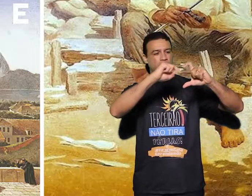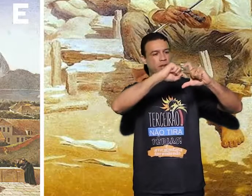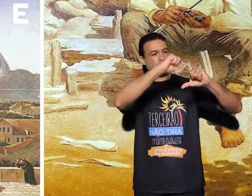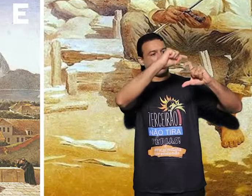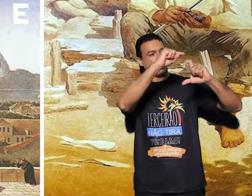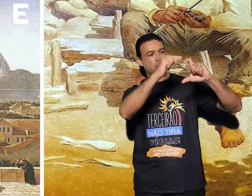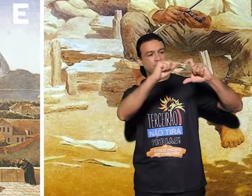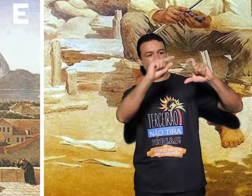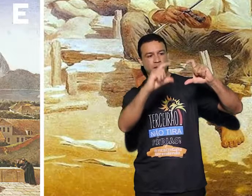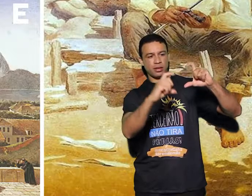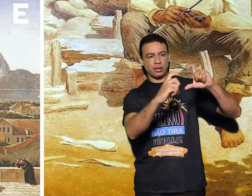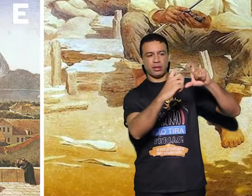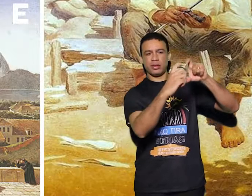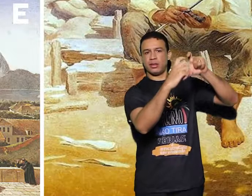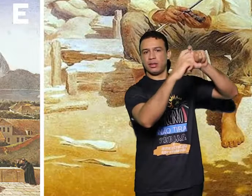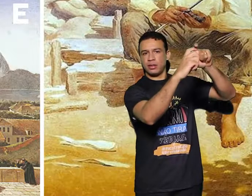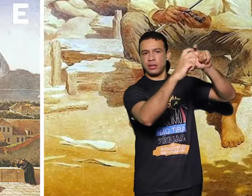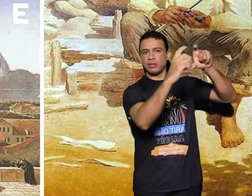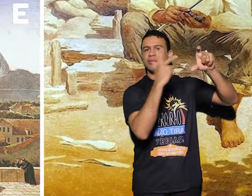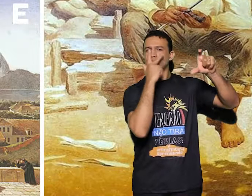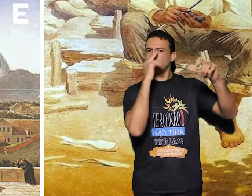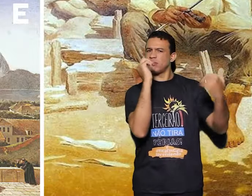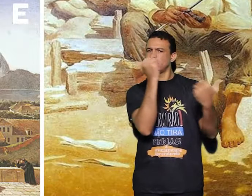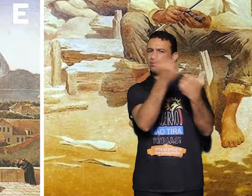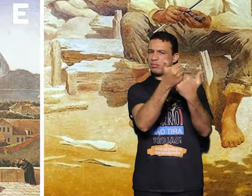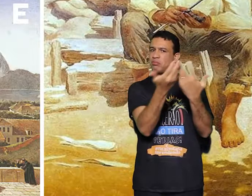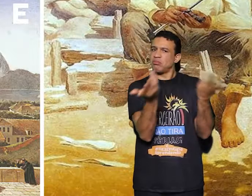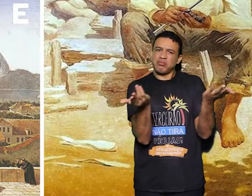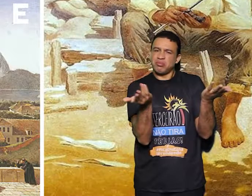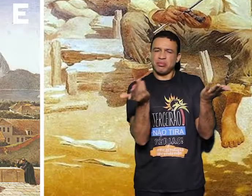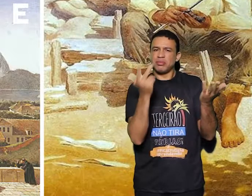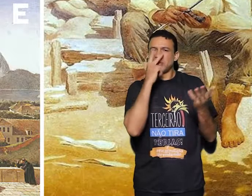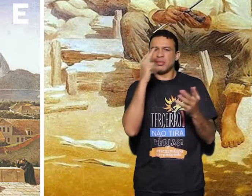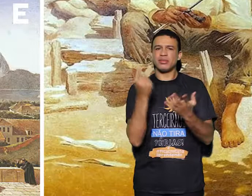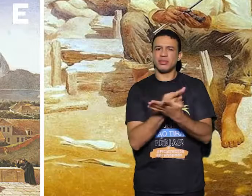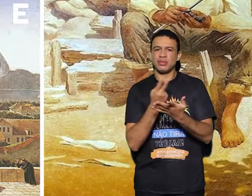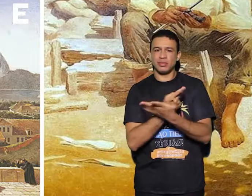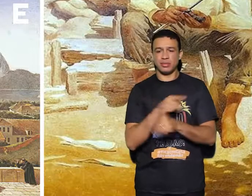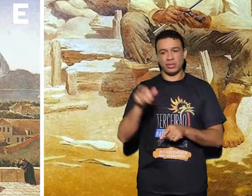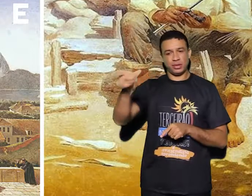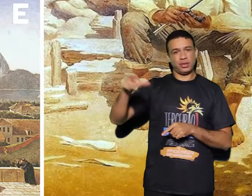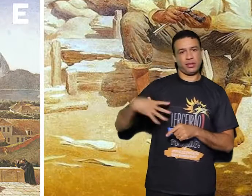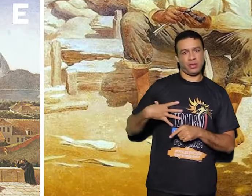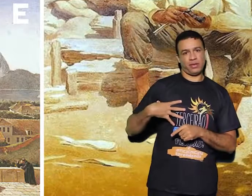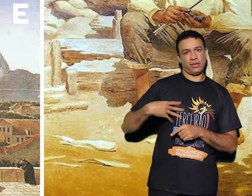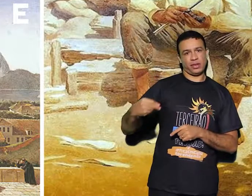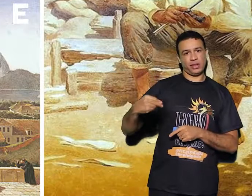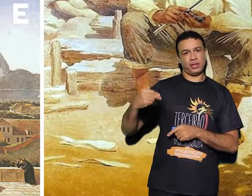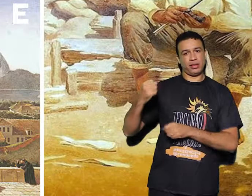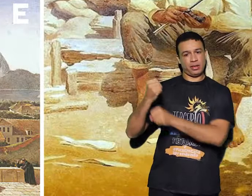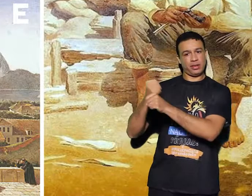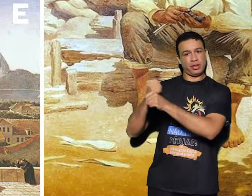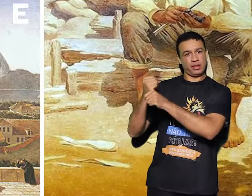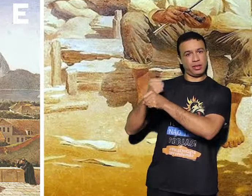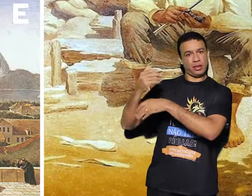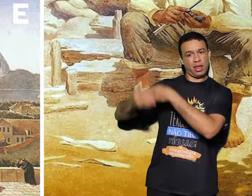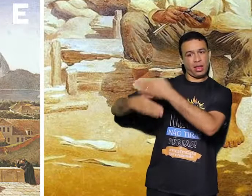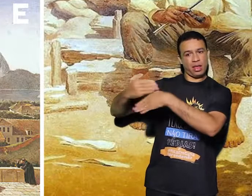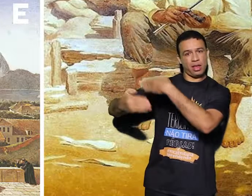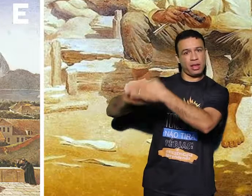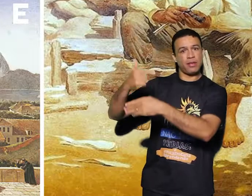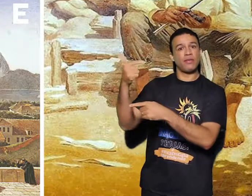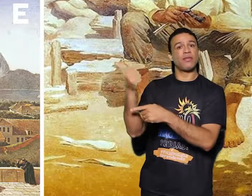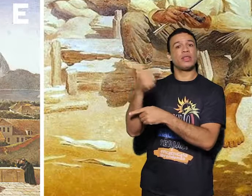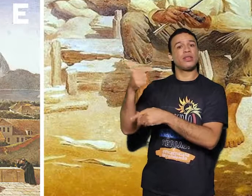aí você já tem que alguma coisa tem errado. O quadro foi encomendado pelo filho dele, Dom Pedro II, 22 anos depois do acontecido,